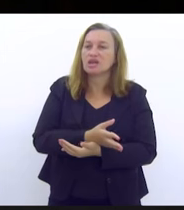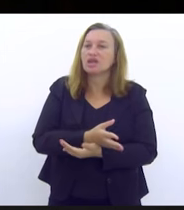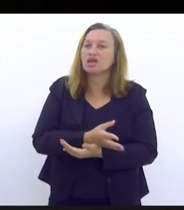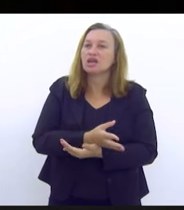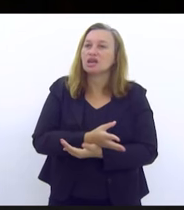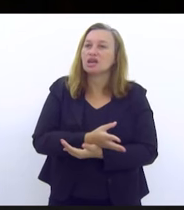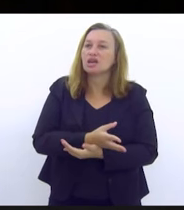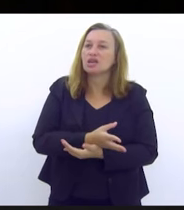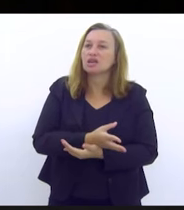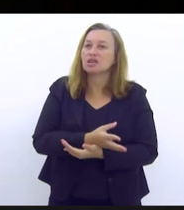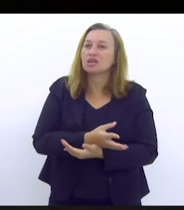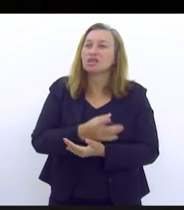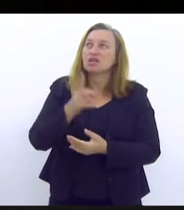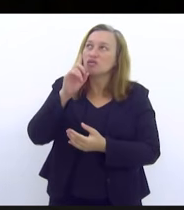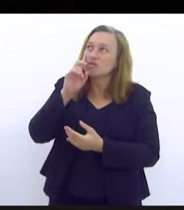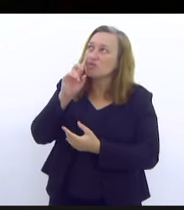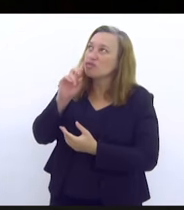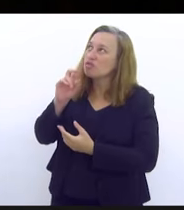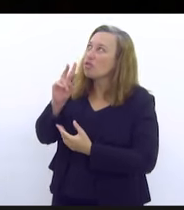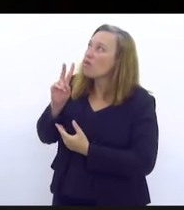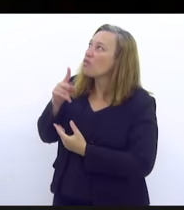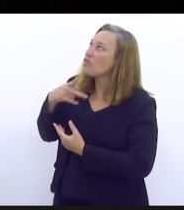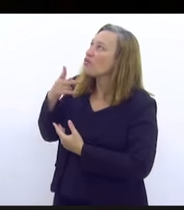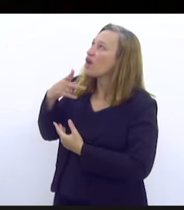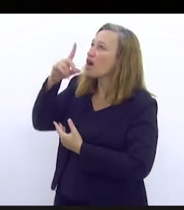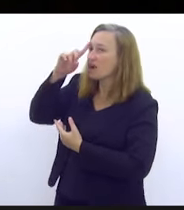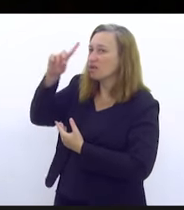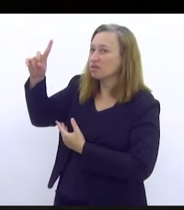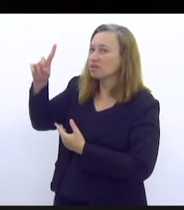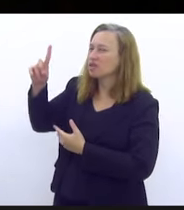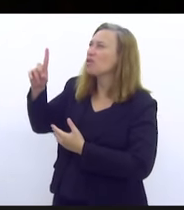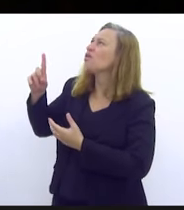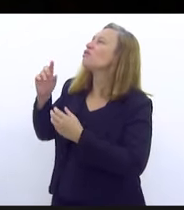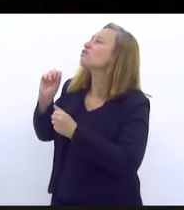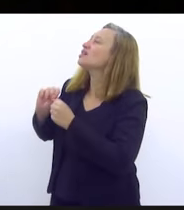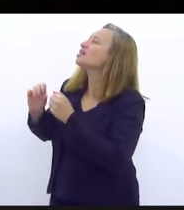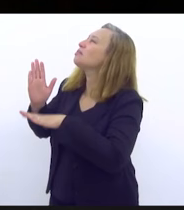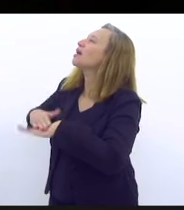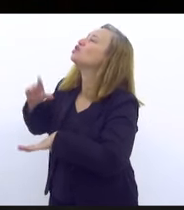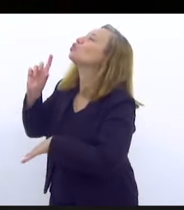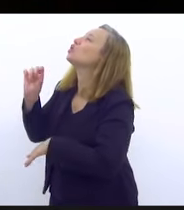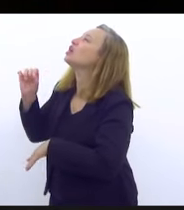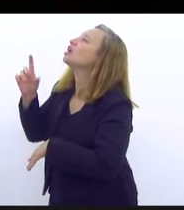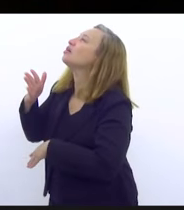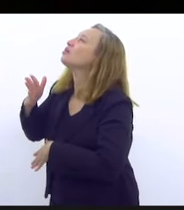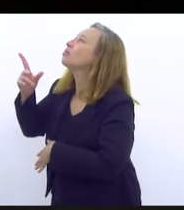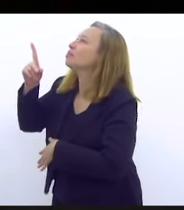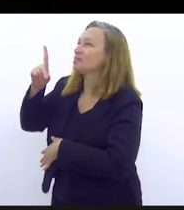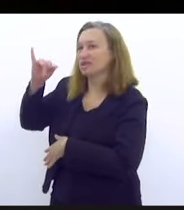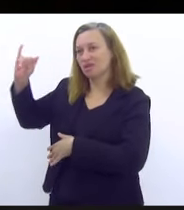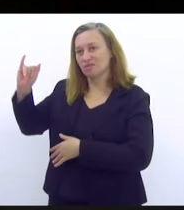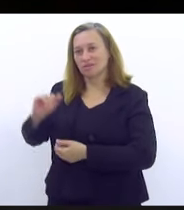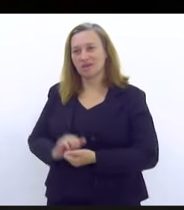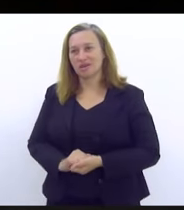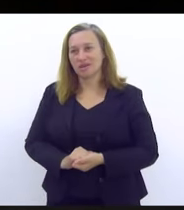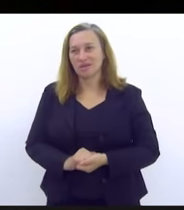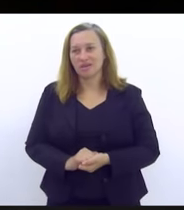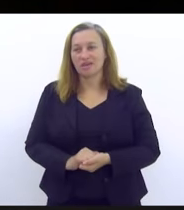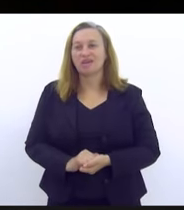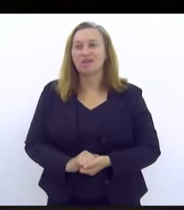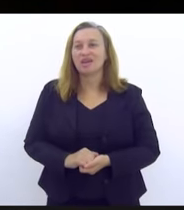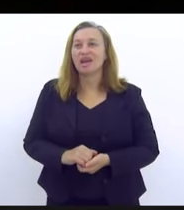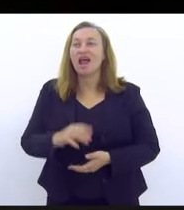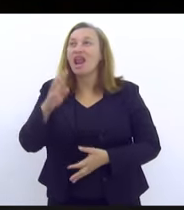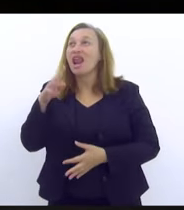venha olhar para Deus e falar, o que eu mais posso fazer? Eu estou aqui, vi as filmagens, passa um filme